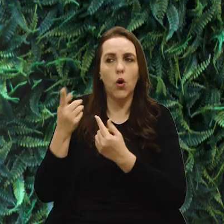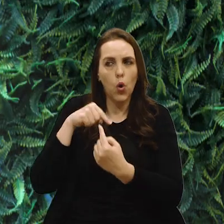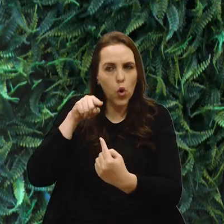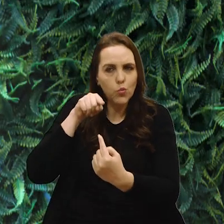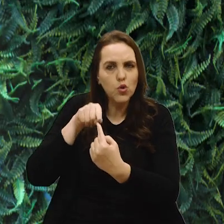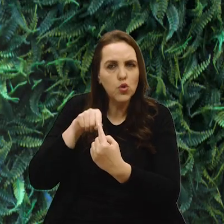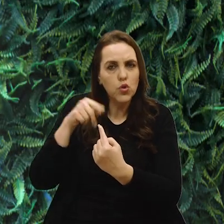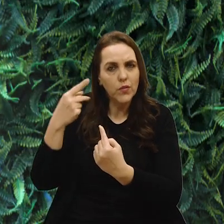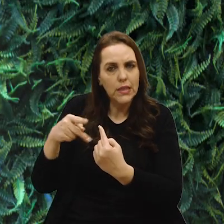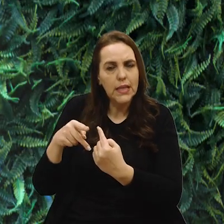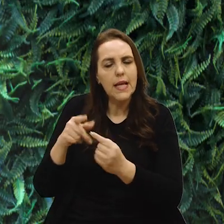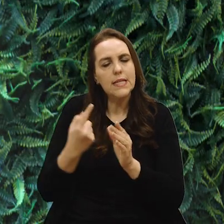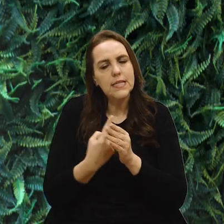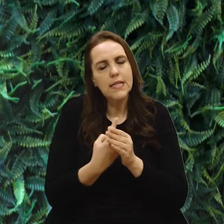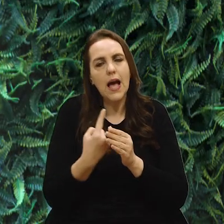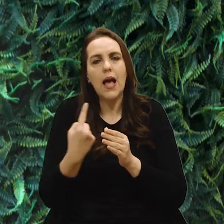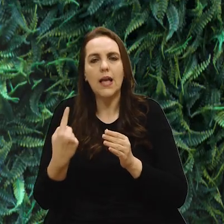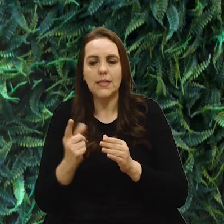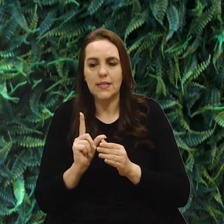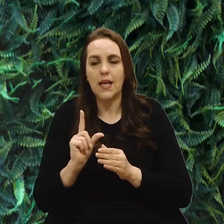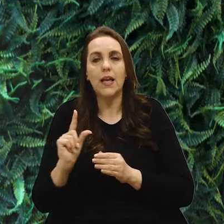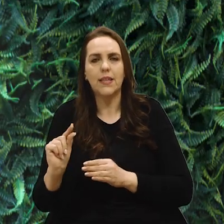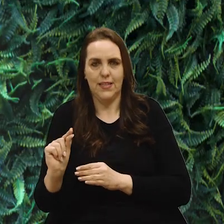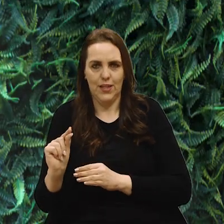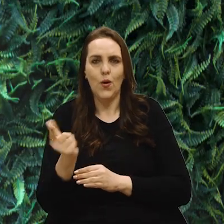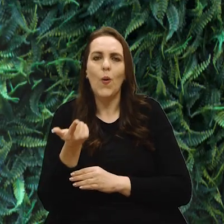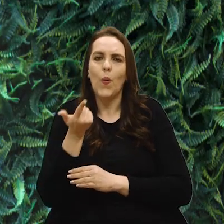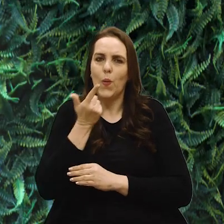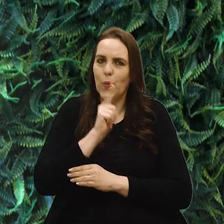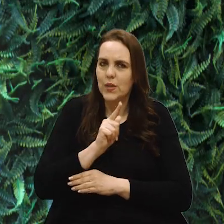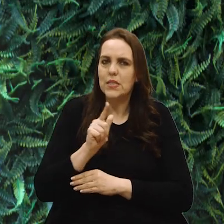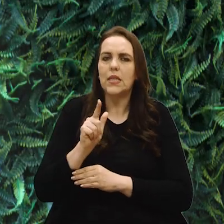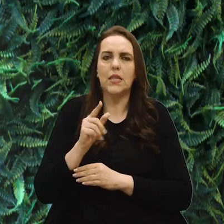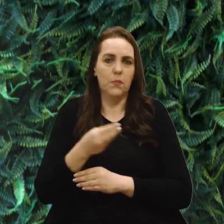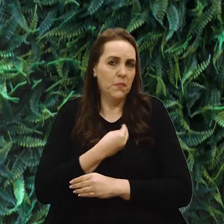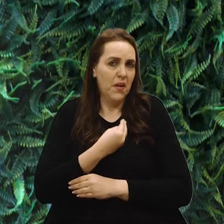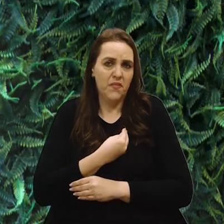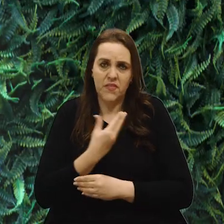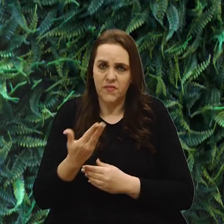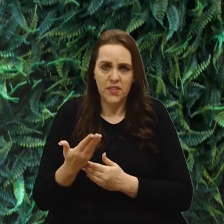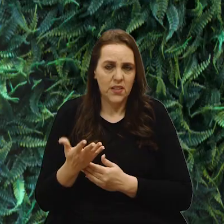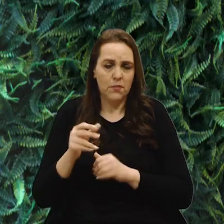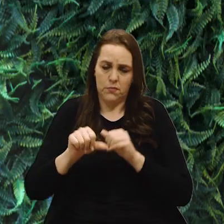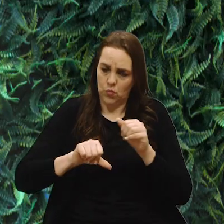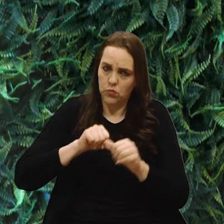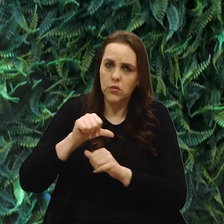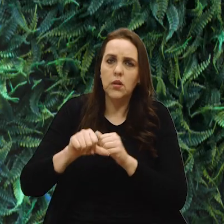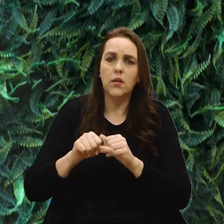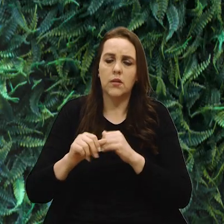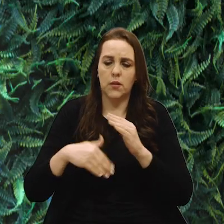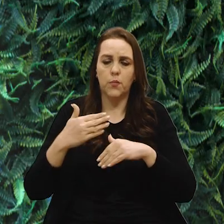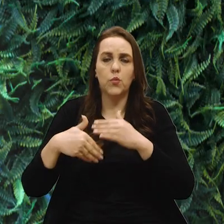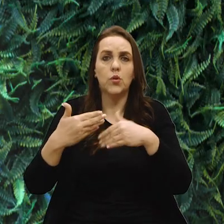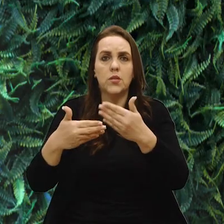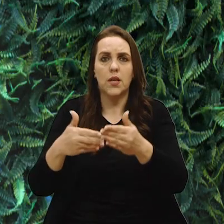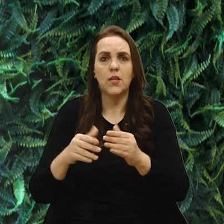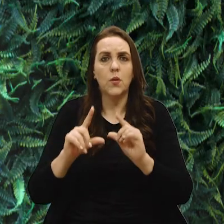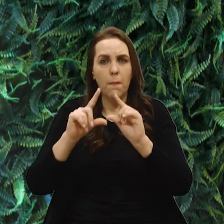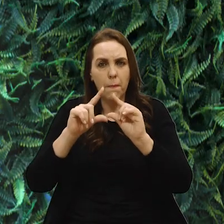objetivos, sair dessa conjuntura e, sim, se recolocar, assim, de alguma maneira, num processo